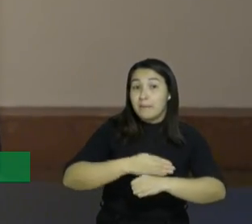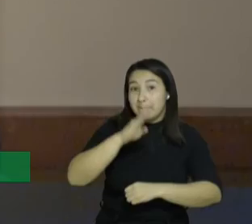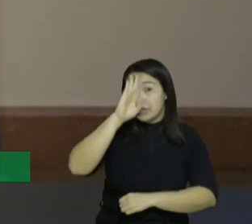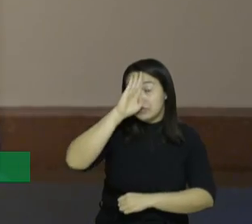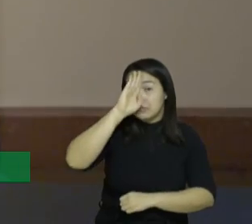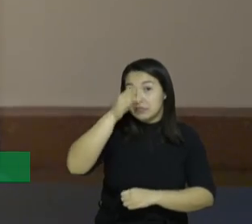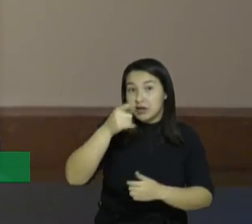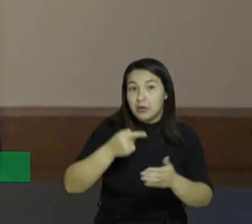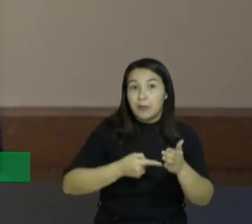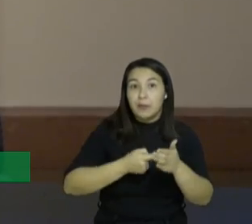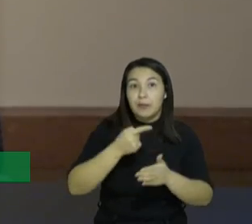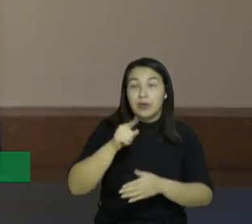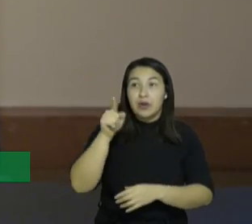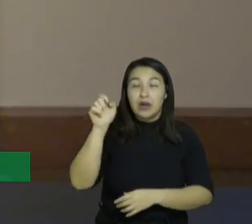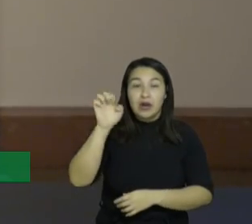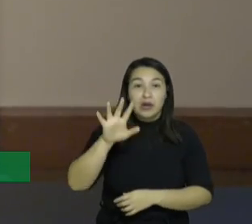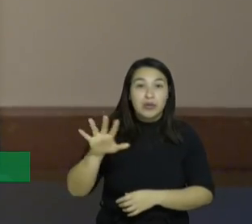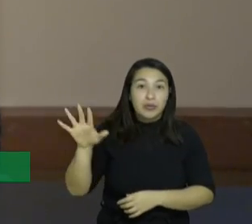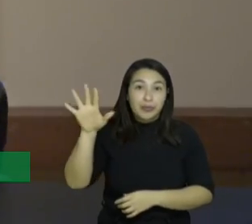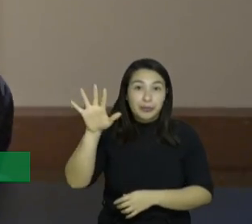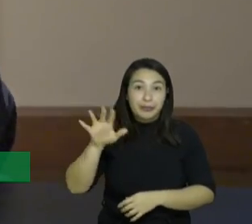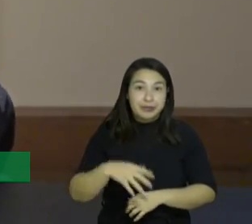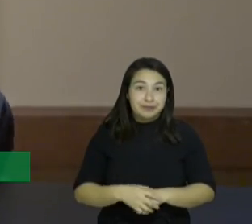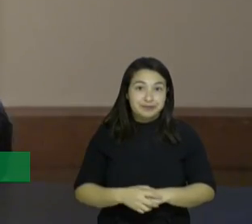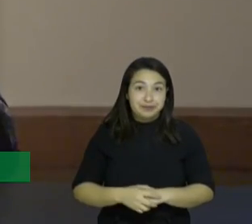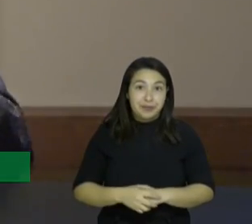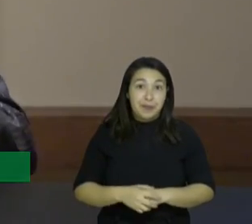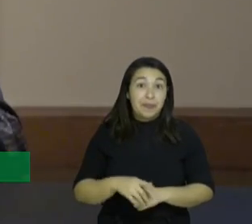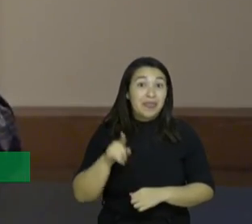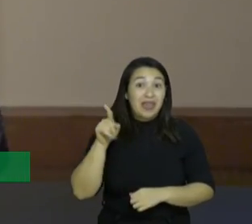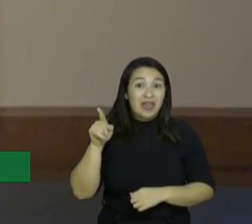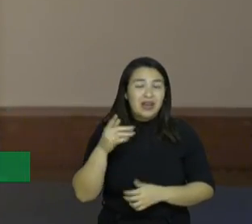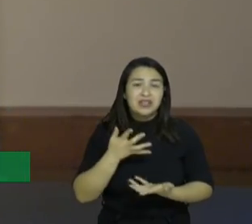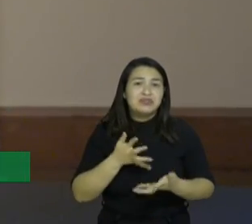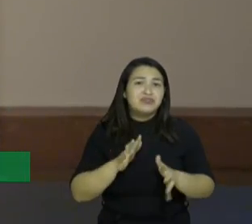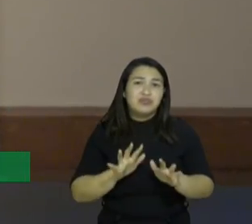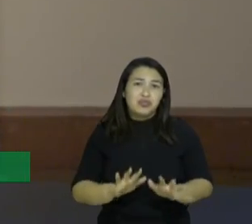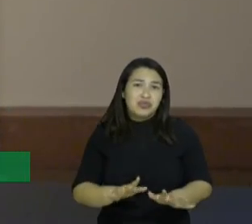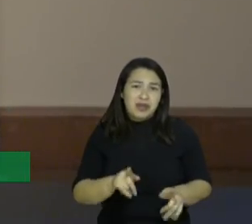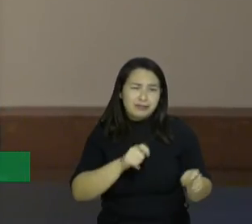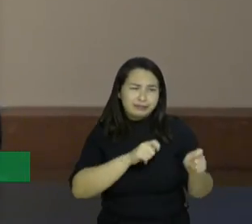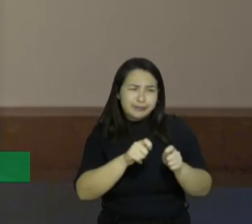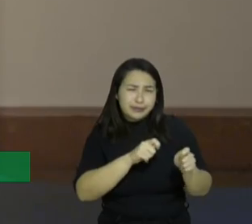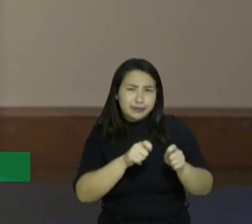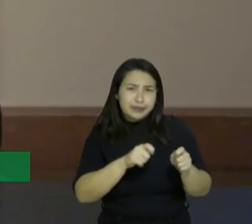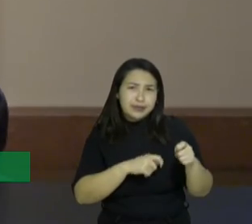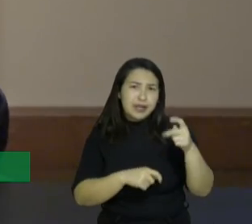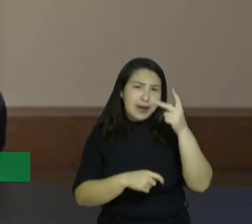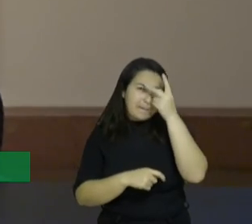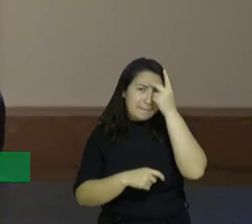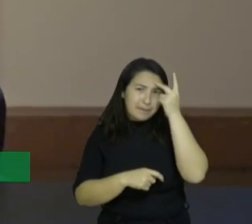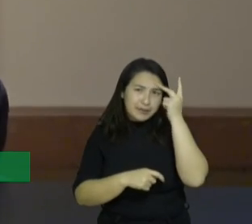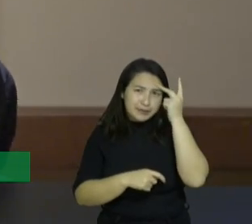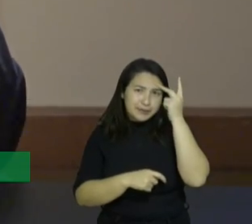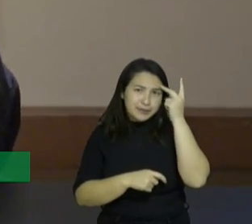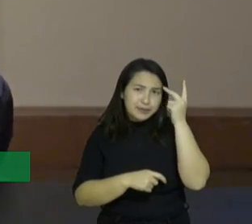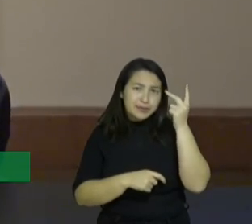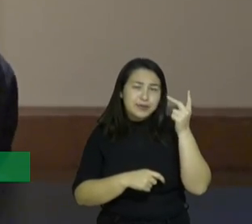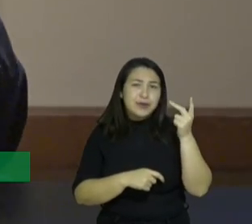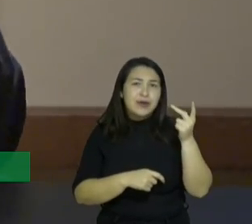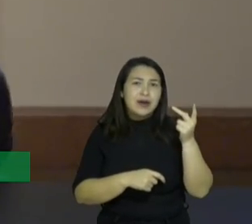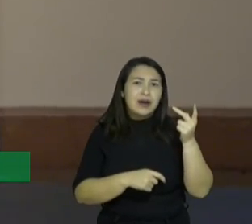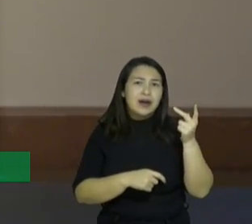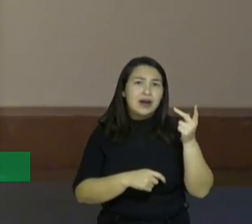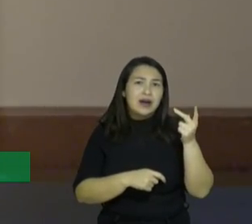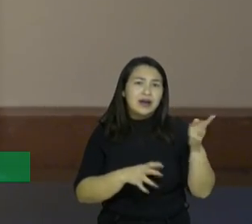prioridades políticas da União Europeia atualmente e os europeus não vão querer fazer negócio com quem eles vem que se com quem eles vem